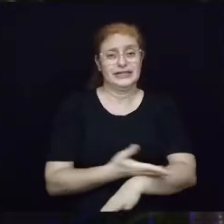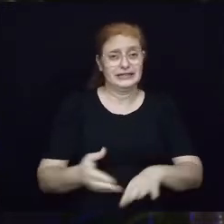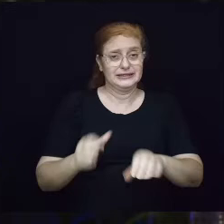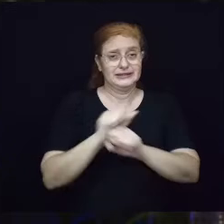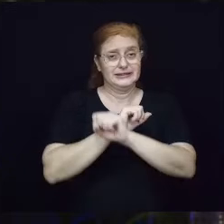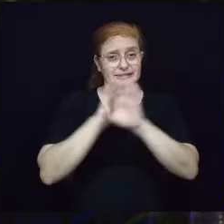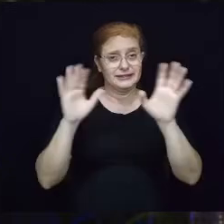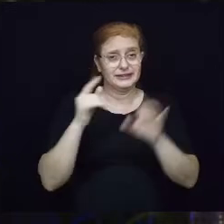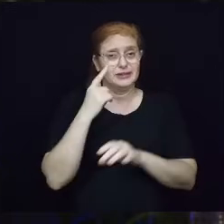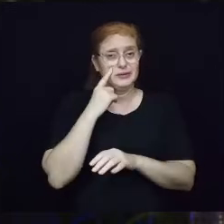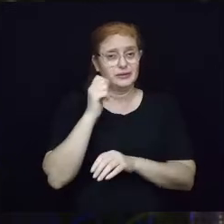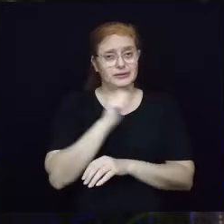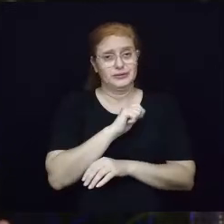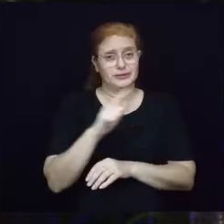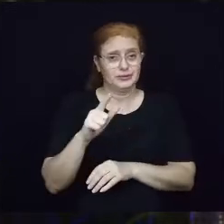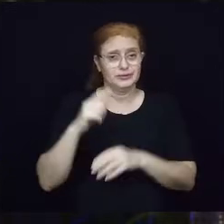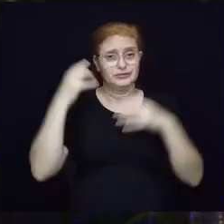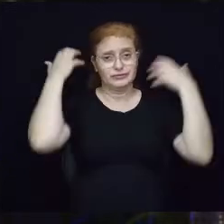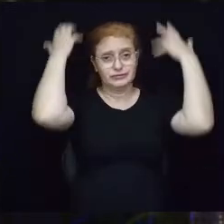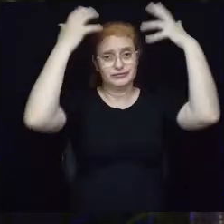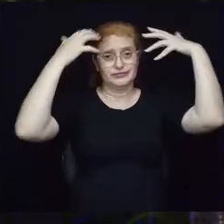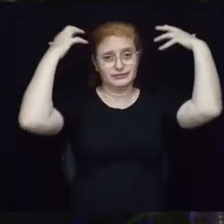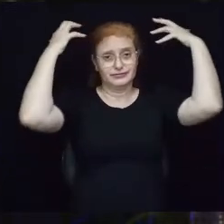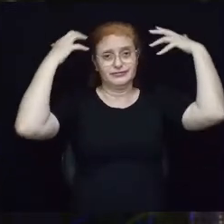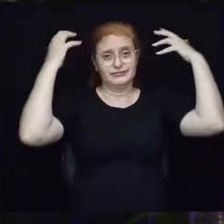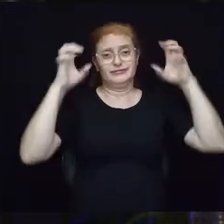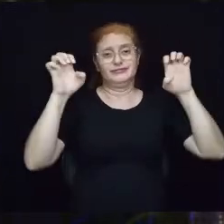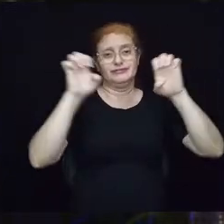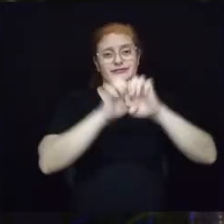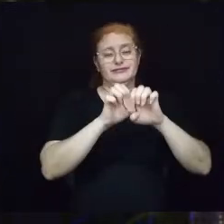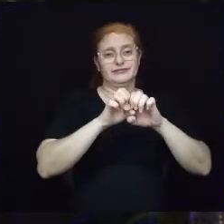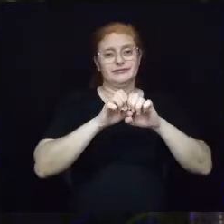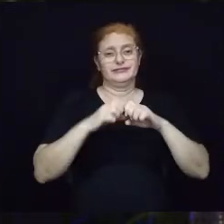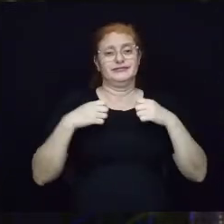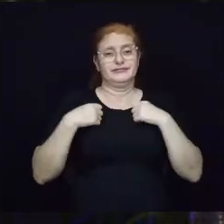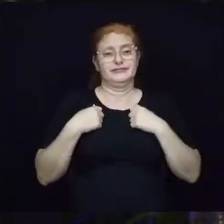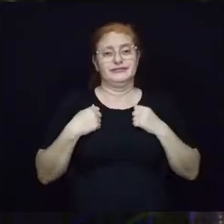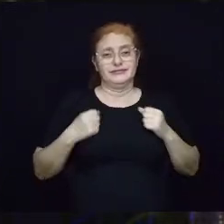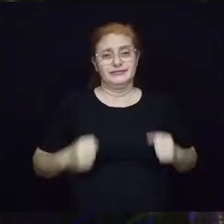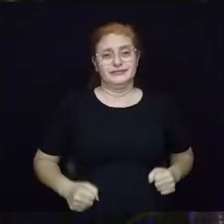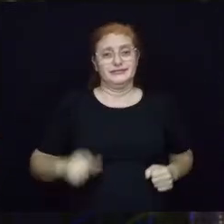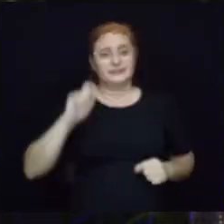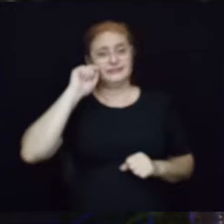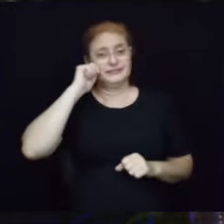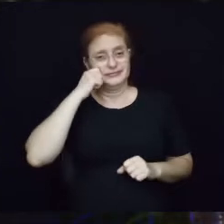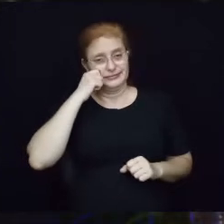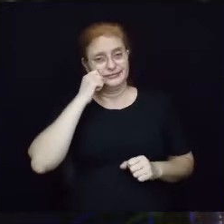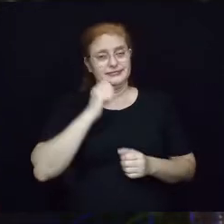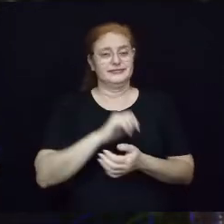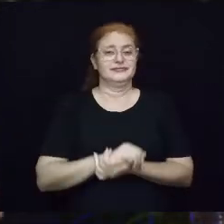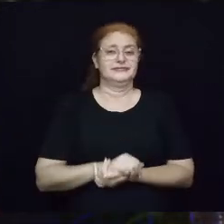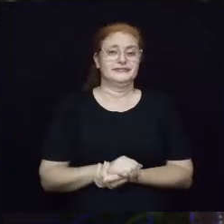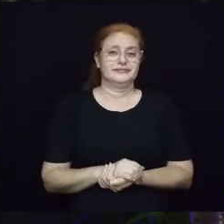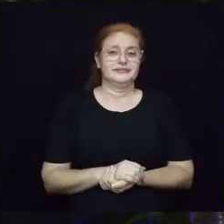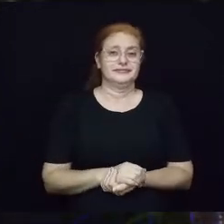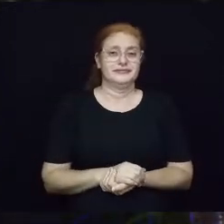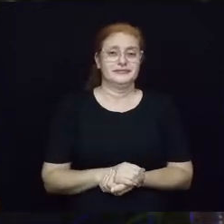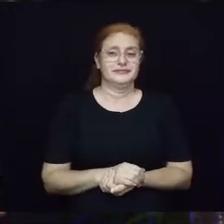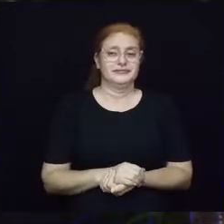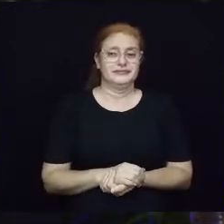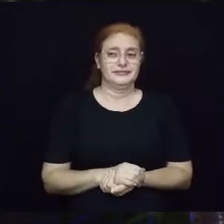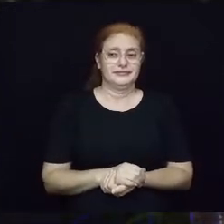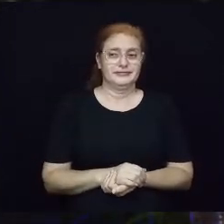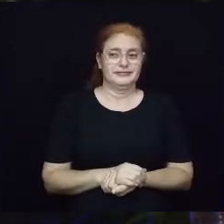azuis, um cabelo cacheado escuro, estou com uma camisa preta e uma calça xadrez